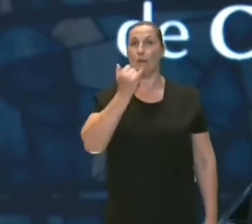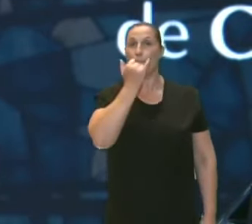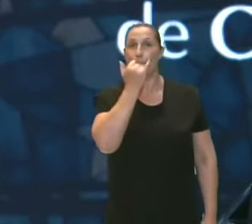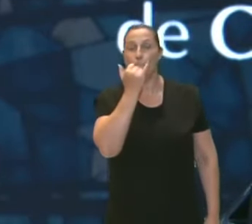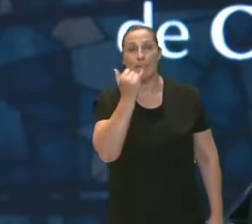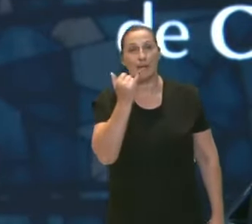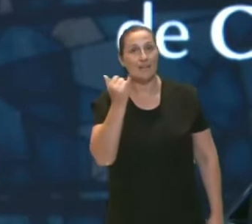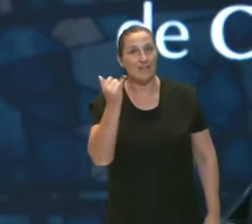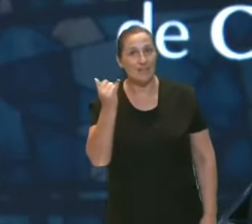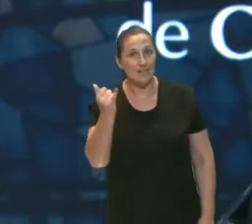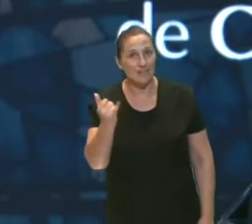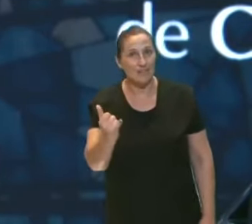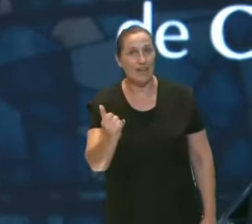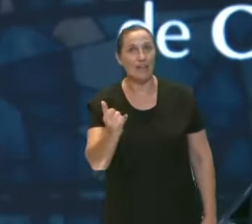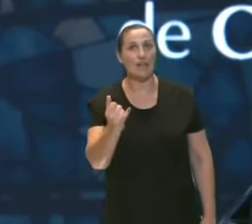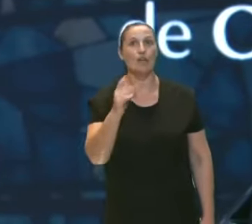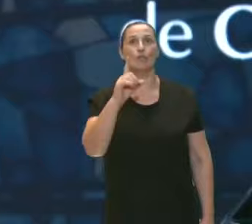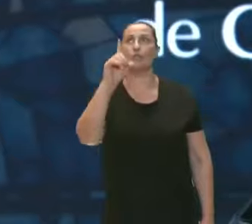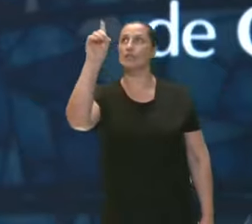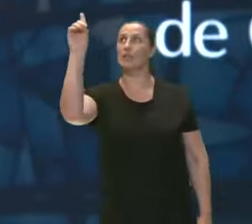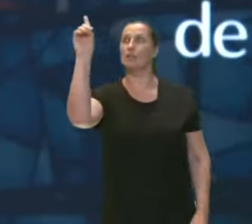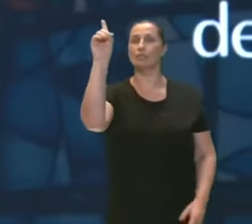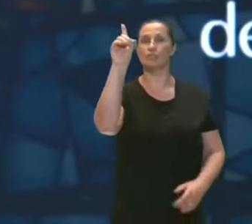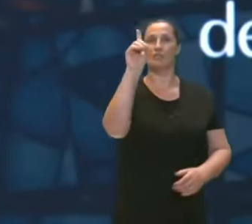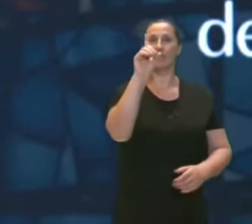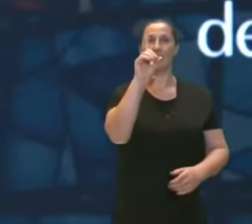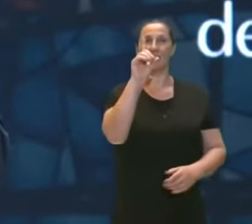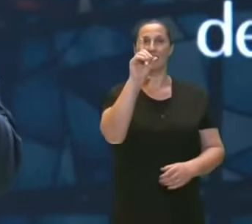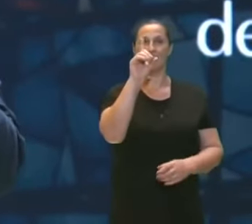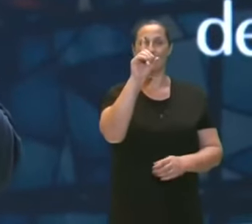perdoar, você se coloca no lugar de Deus,